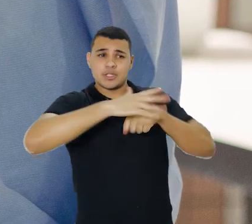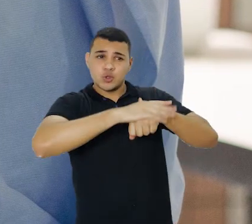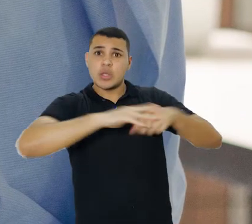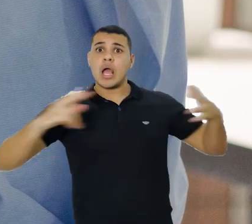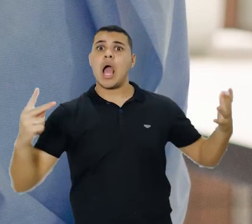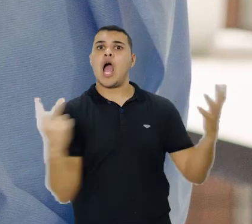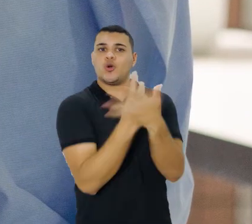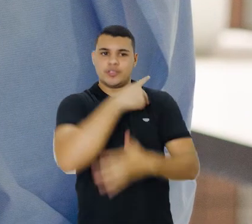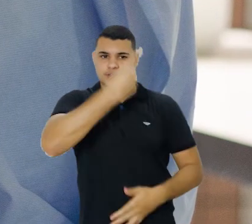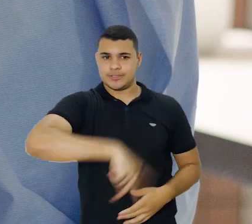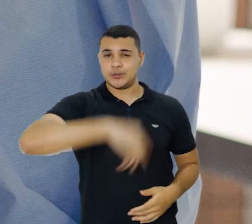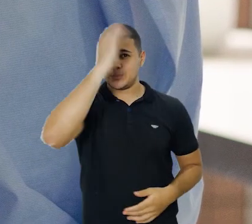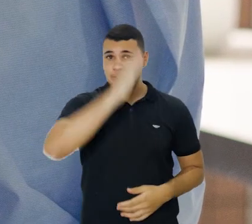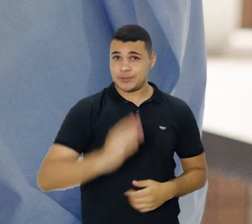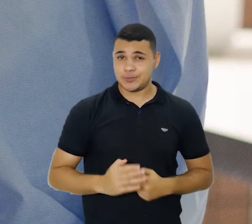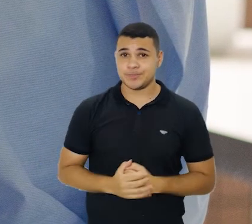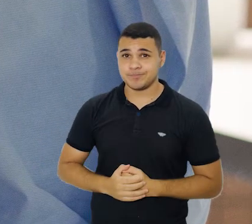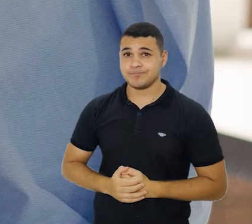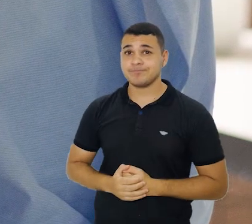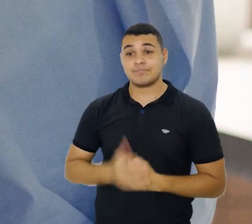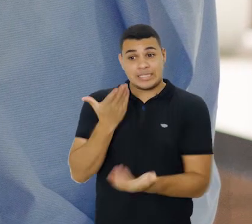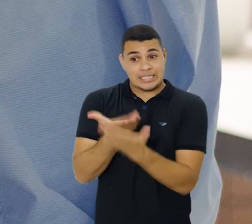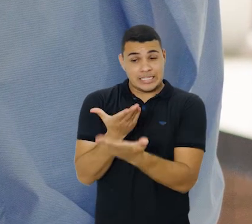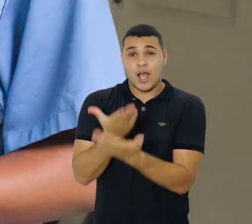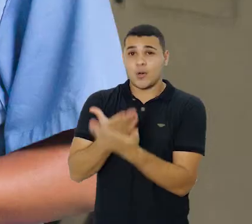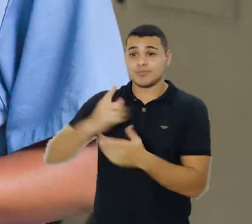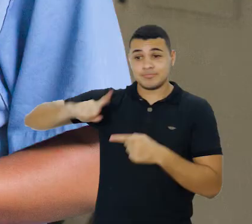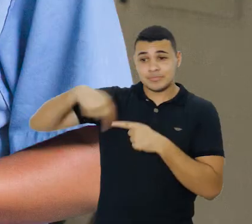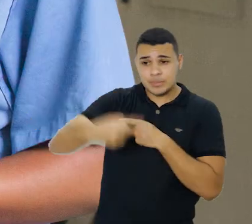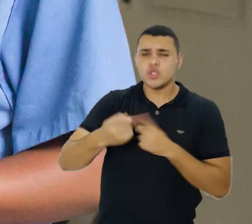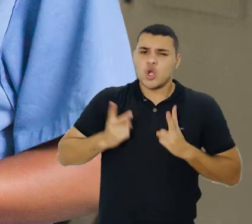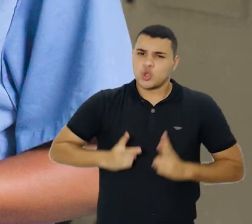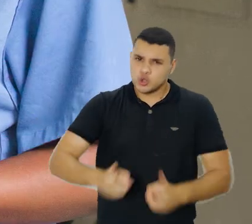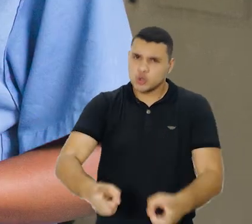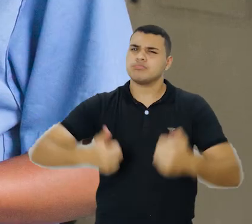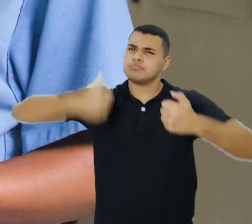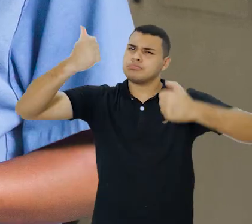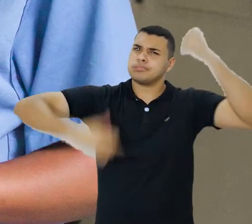endêmicas no Brasil. Na próxima aula, continuaremos e